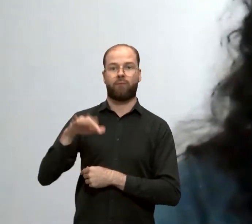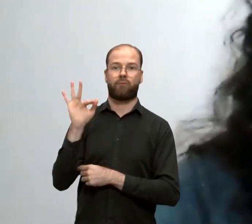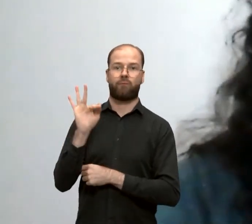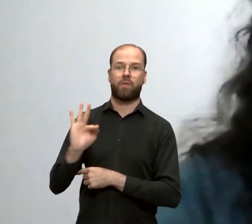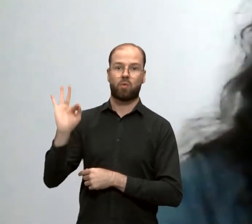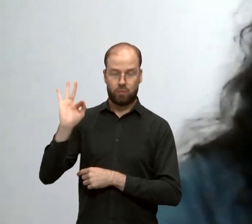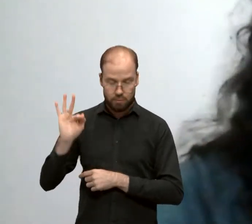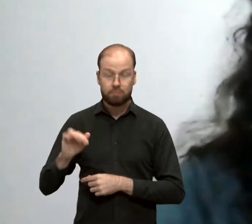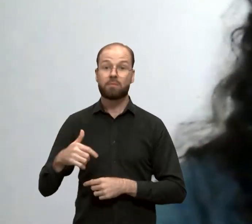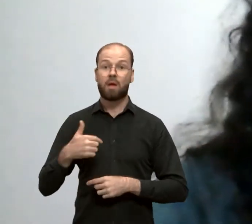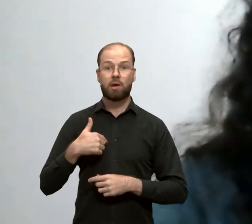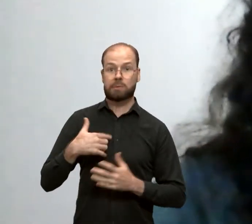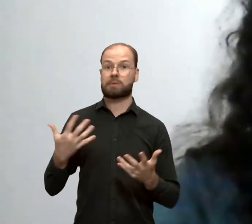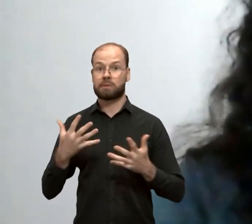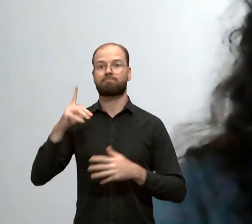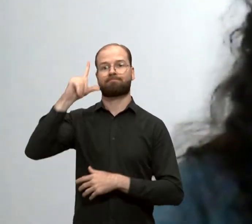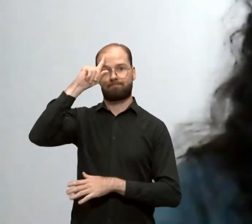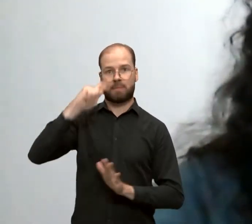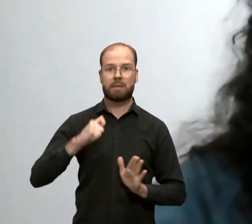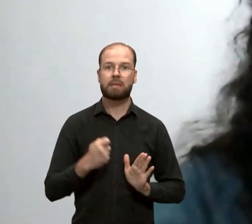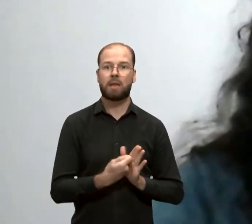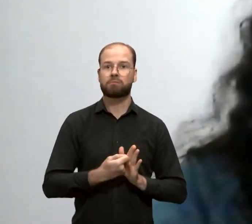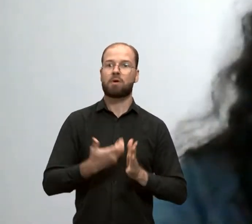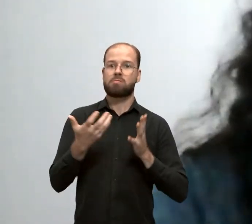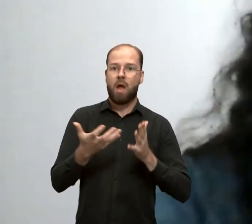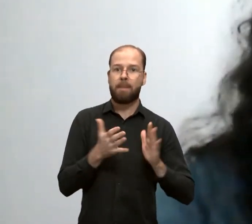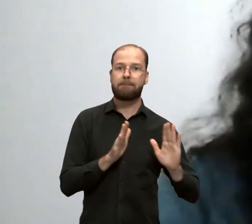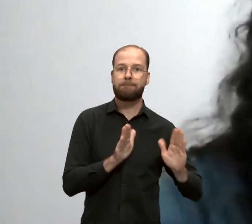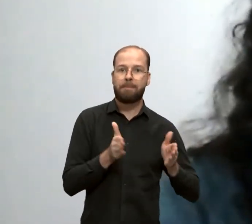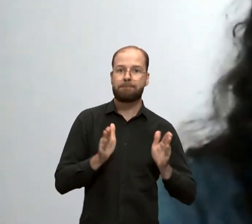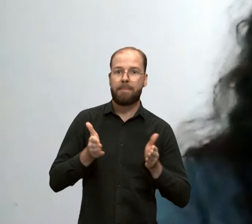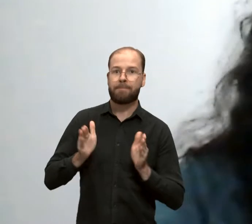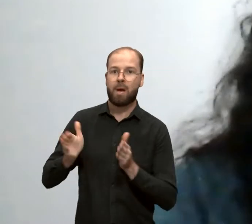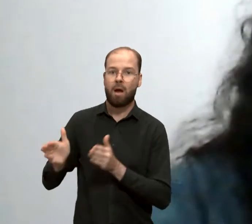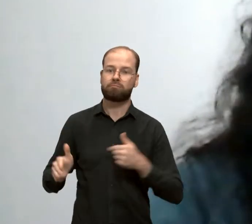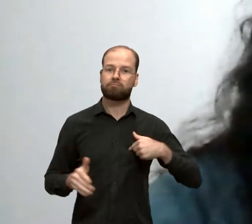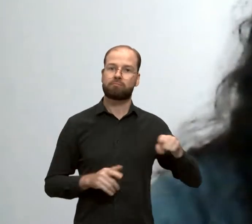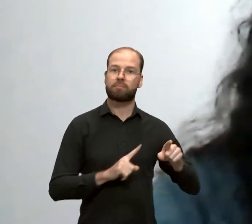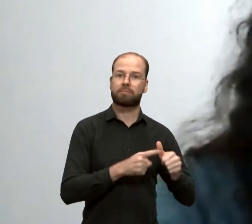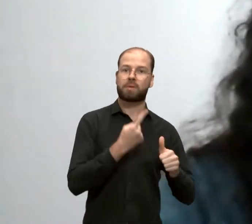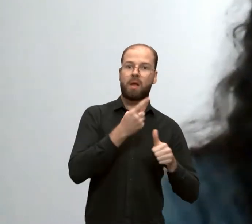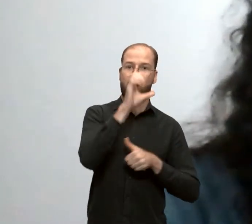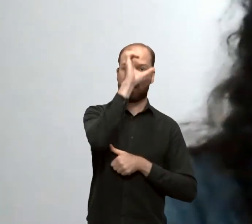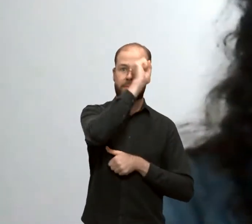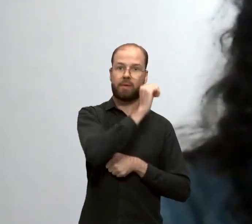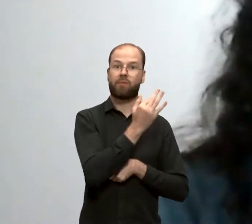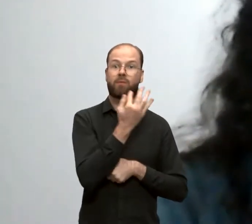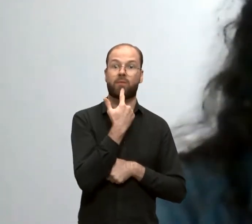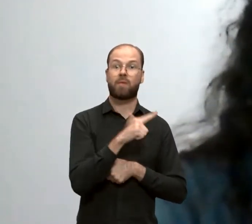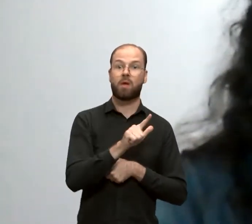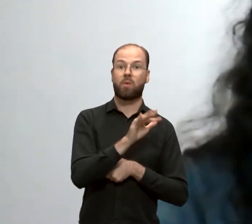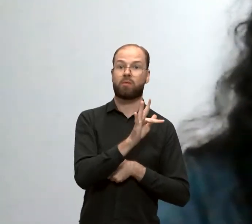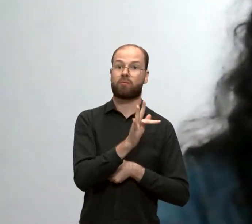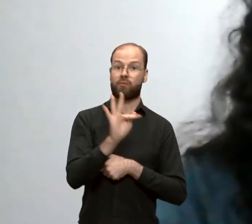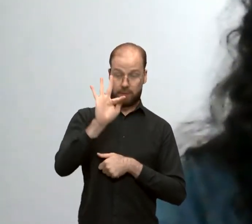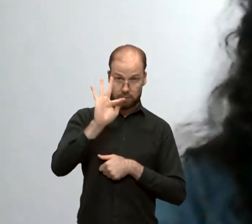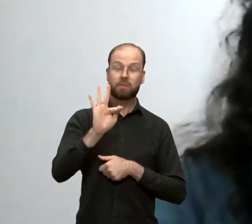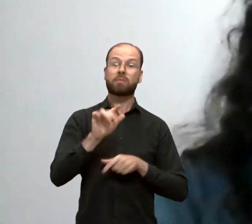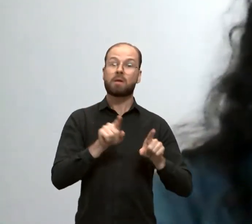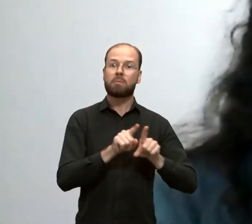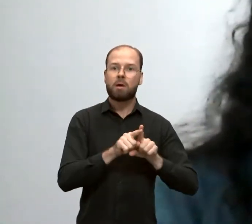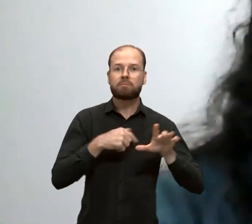tomei essa decisão e já fui cumprindo as etapas. Procurei aprender o francês, procurei me informar de como seria a prova